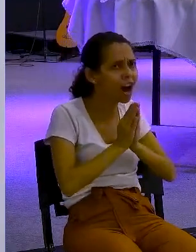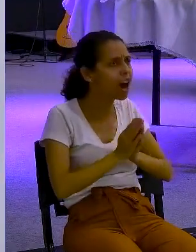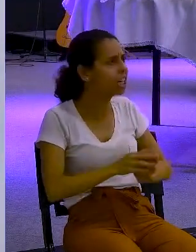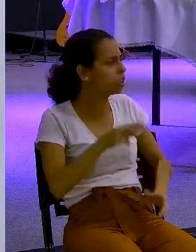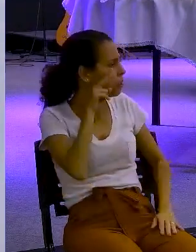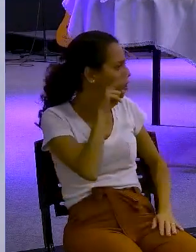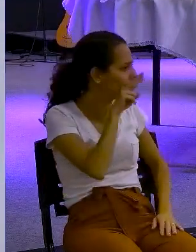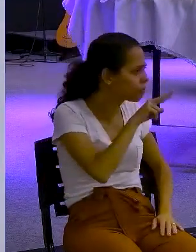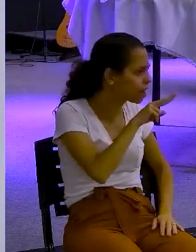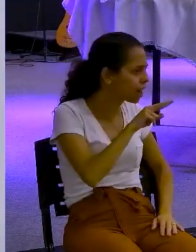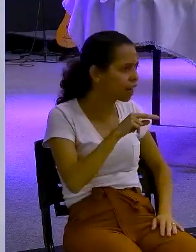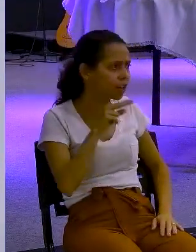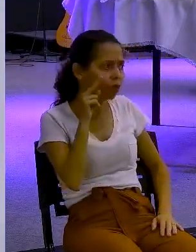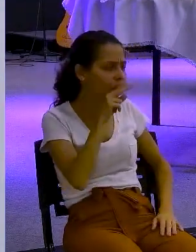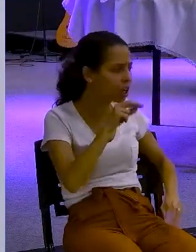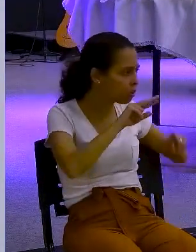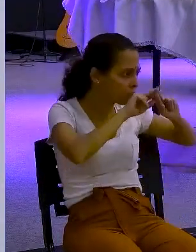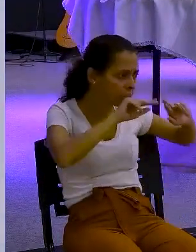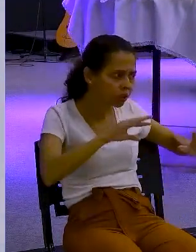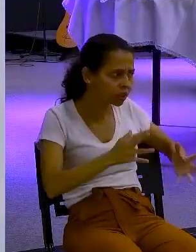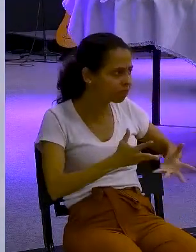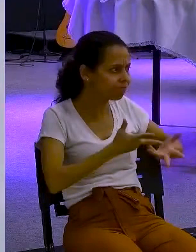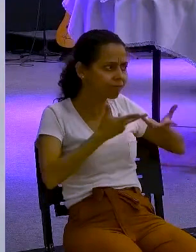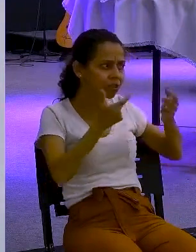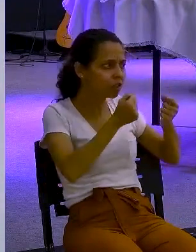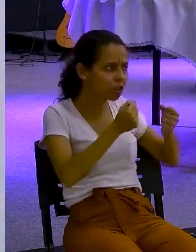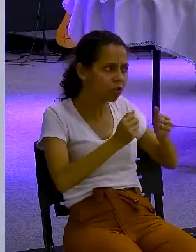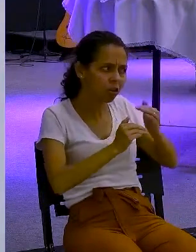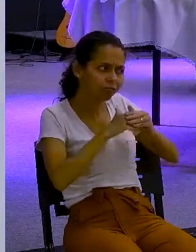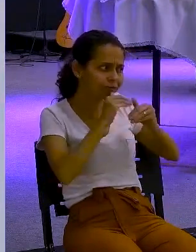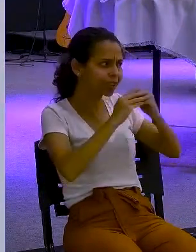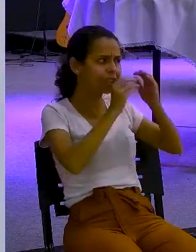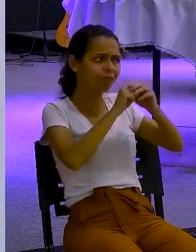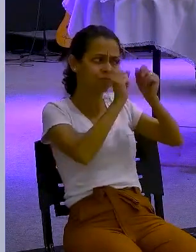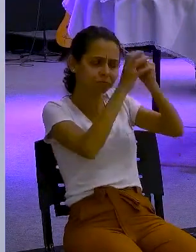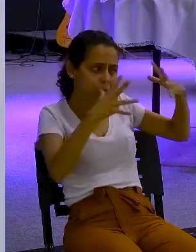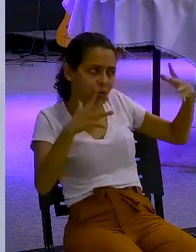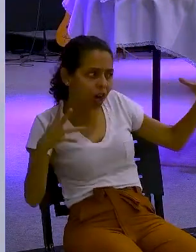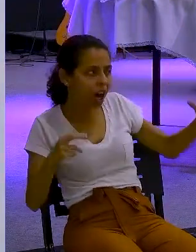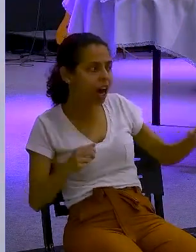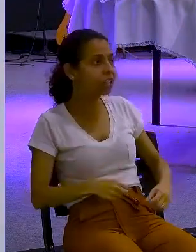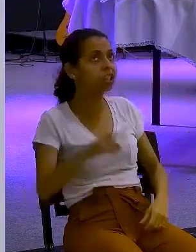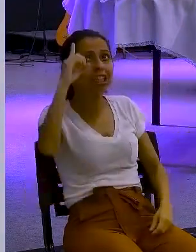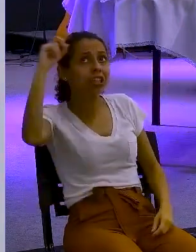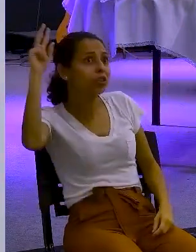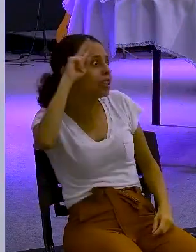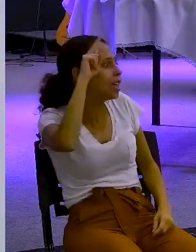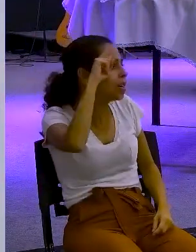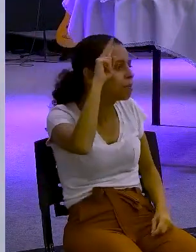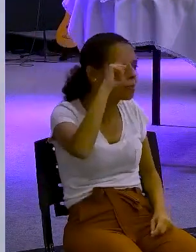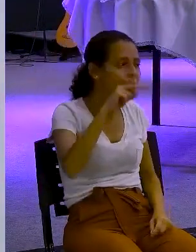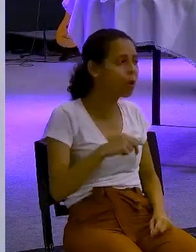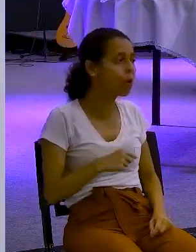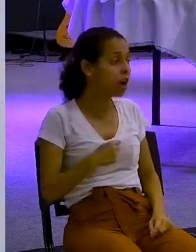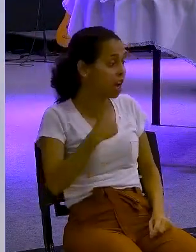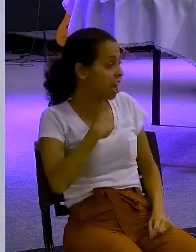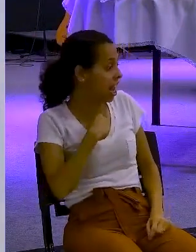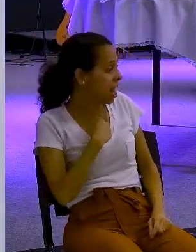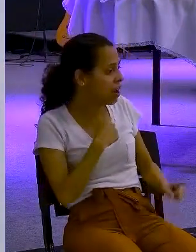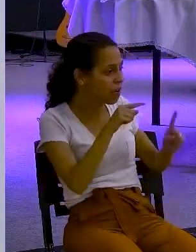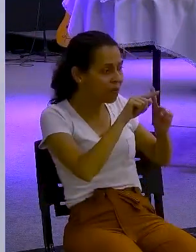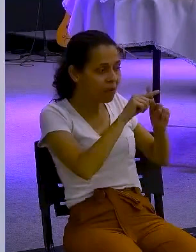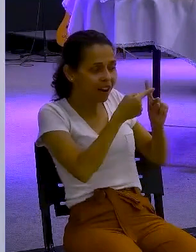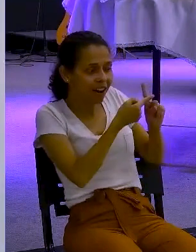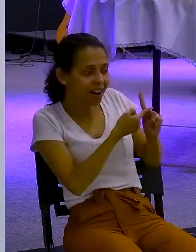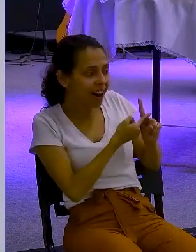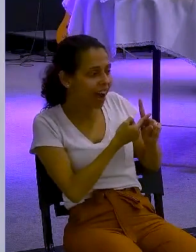coisas extraordinárias estão acontecendo, Deus está agindo sobre nós, Deus se lembrou de nós. Eu estou grávida, aquela que era estéril